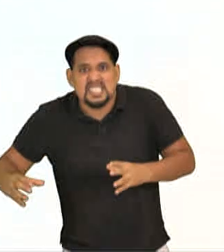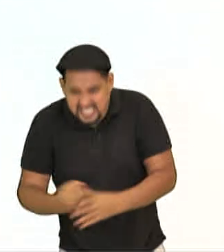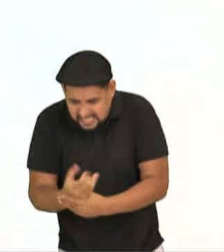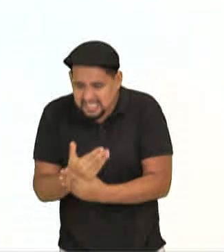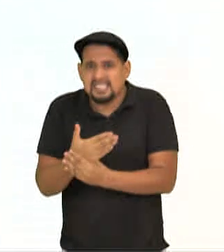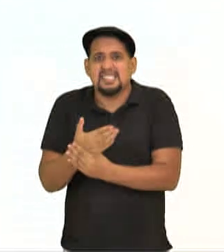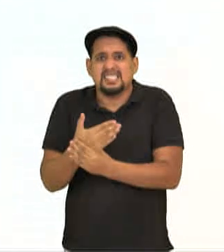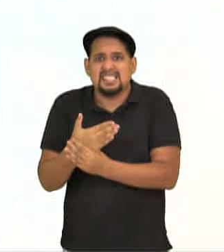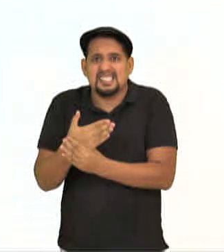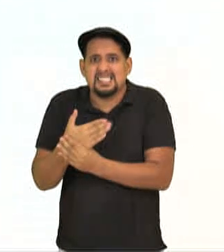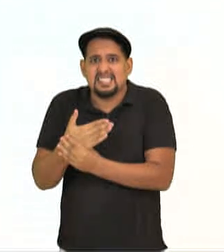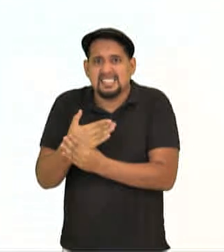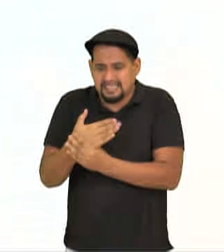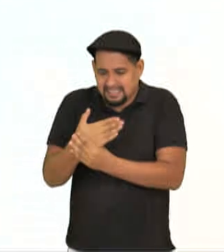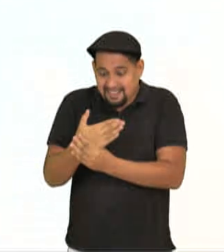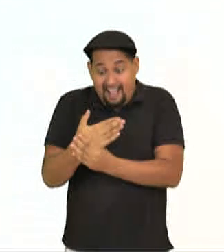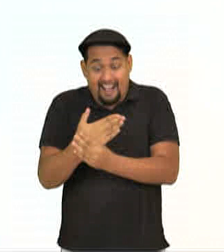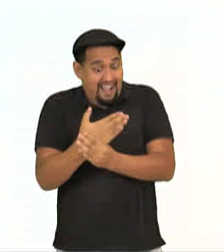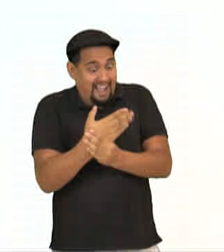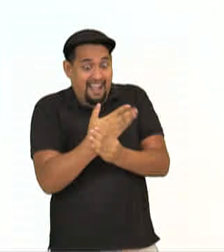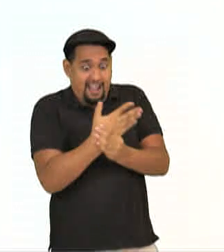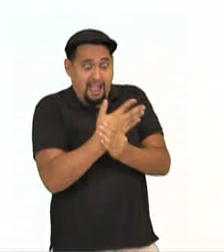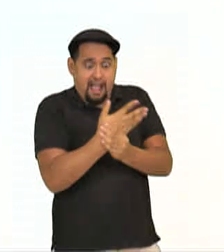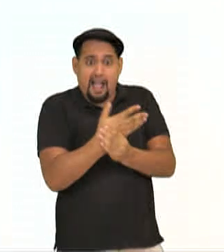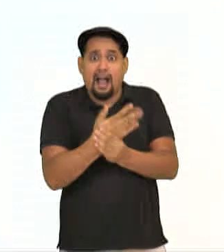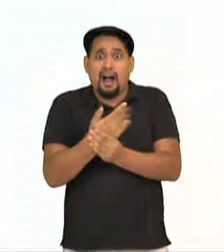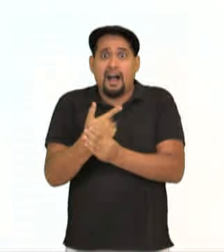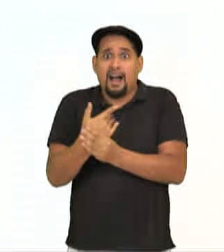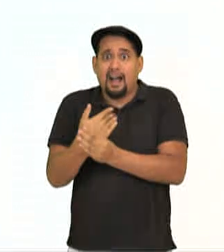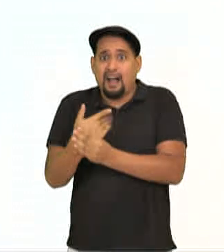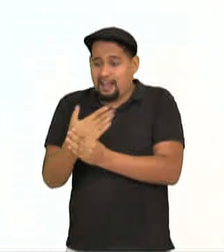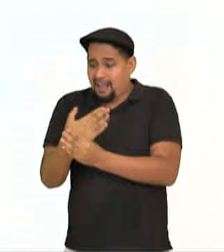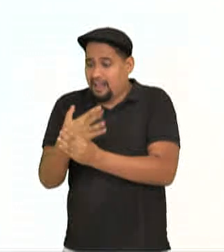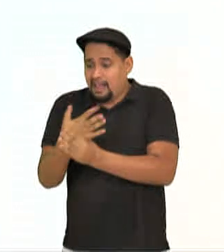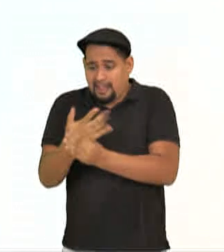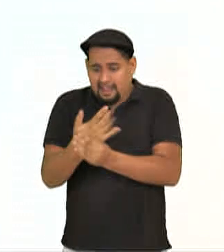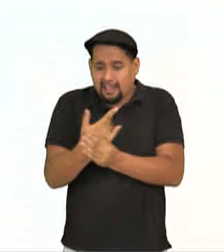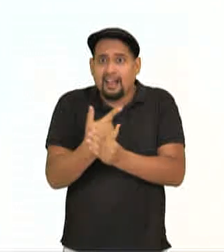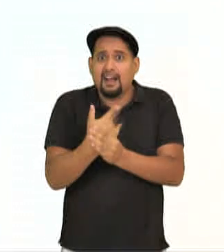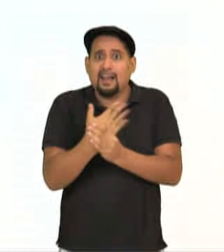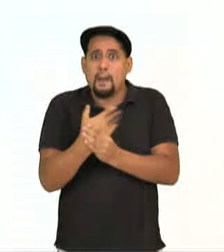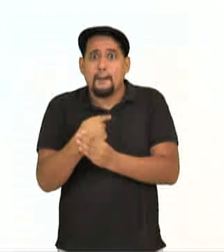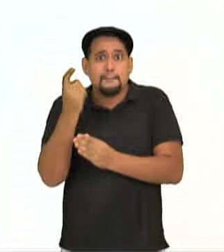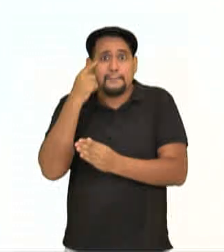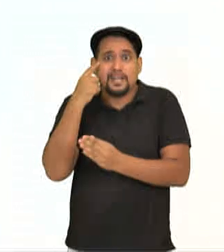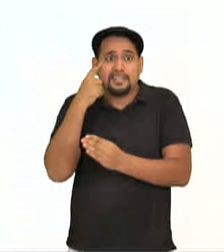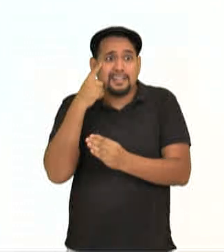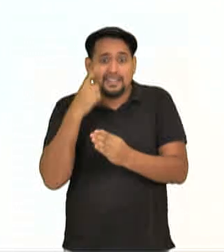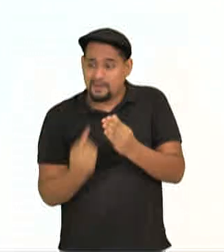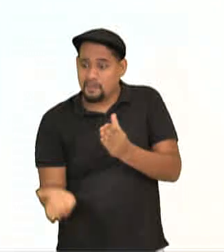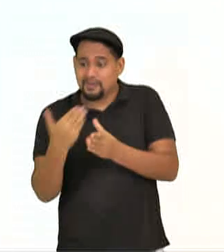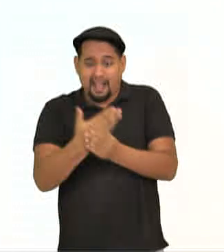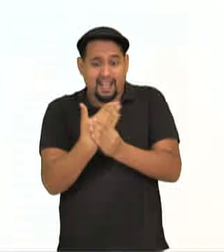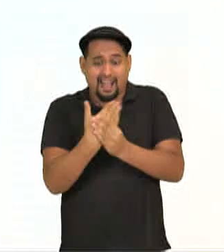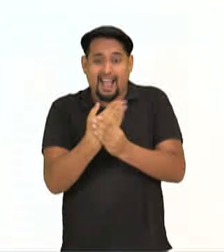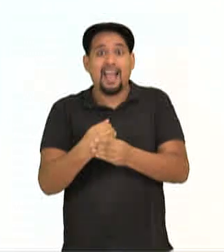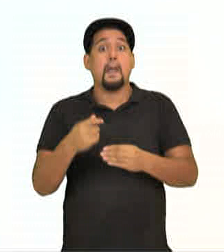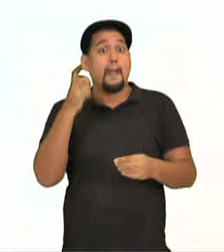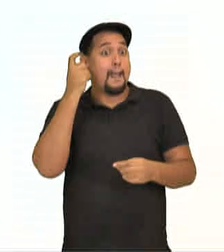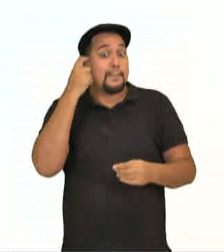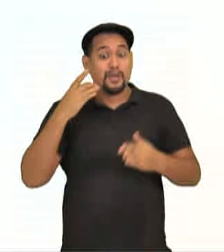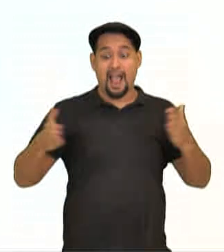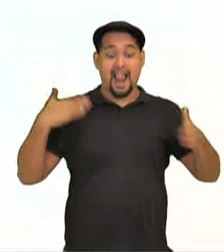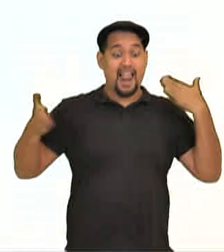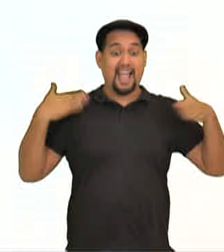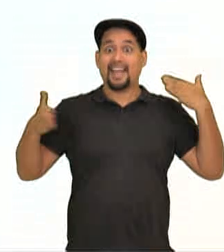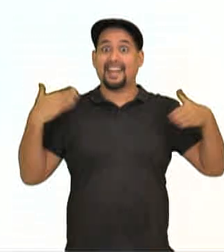conseguiu pegá-lo. O macaco ficou contente quando viu o peixe aos pulos, preso nos seus dedos, achando que aqueles saltos eram sinais de uma grande alegria por ter